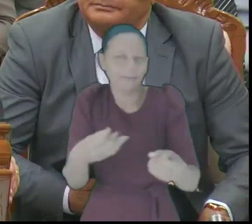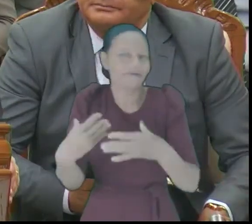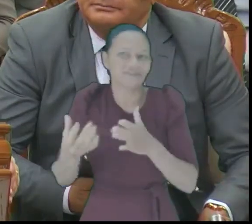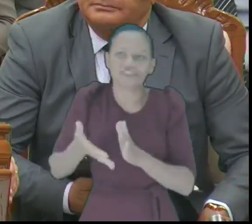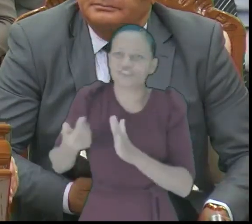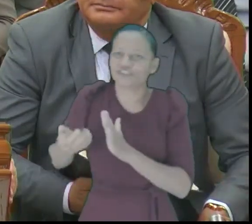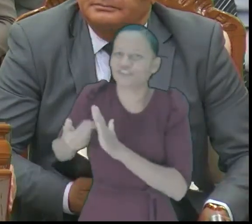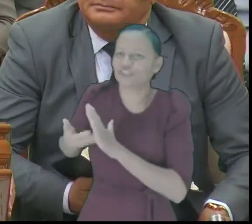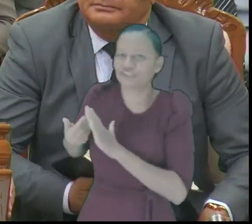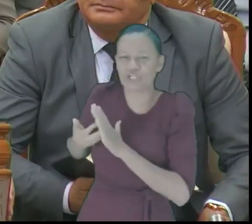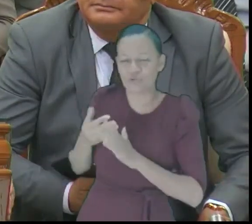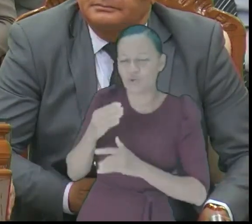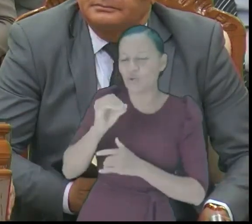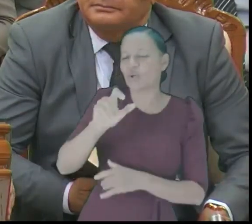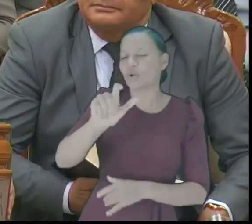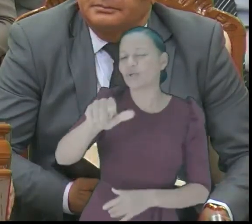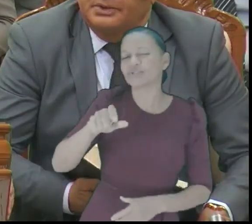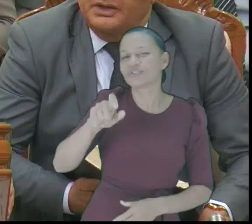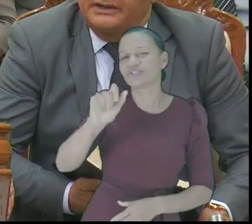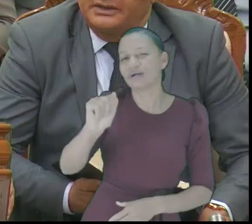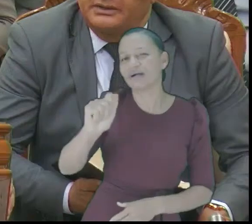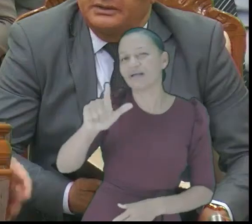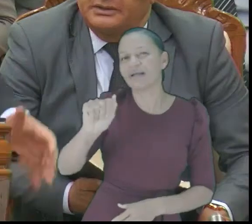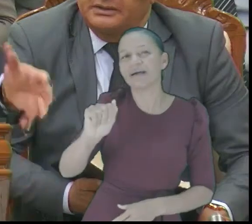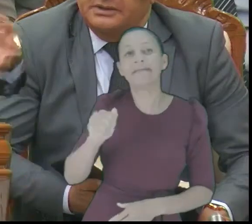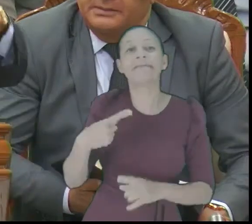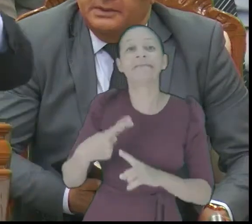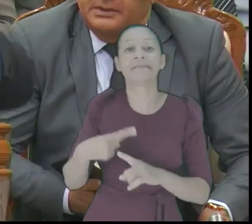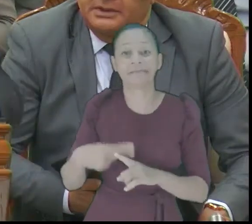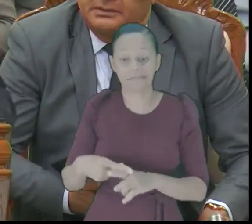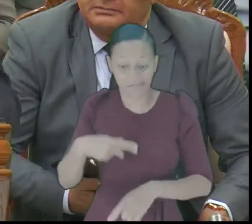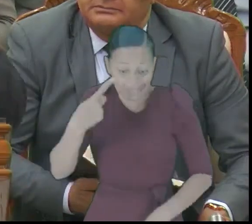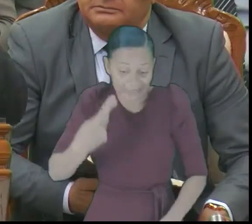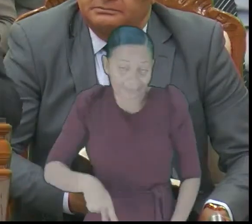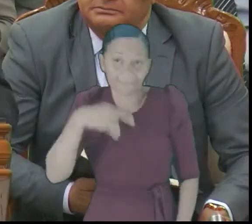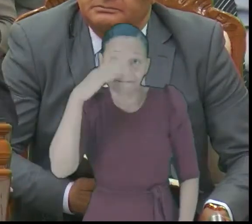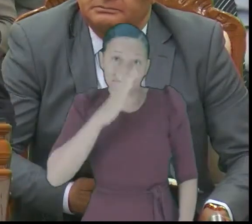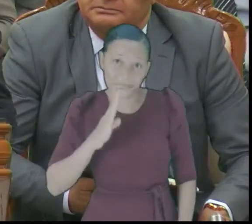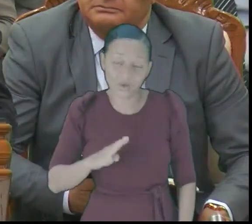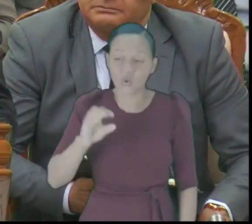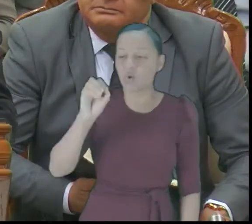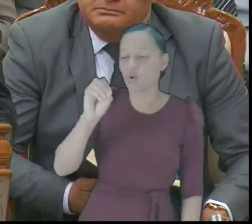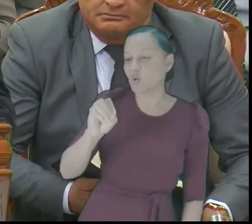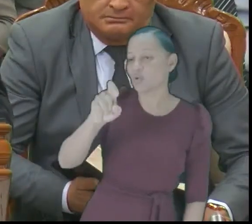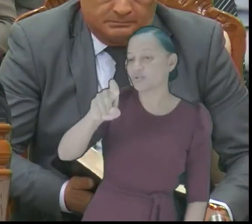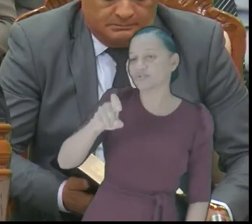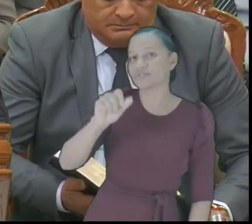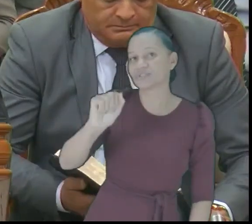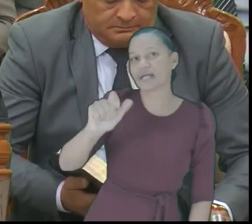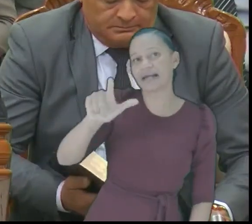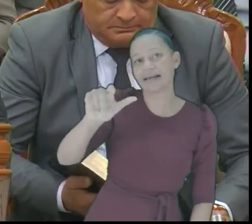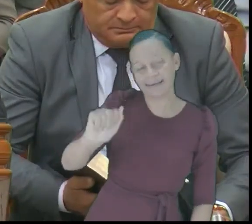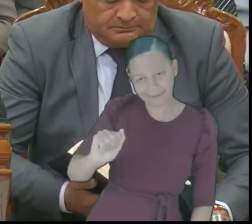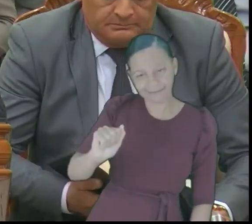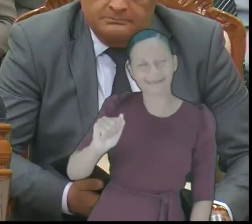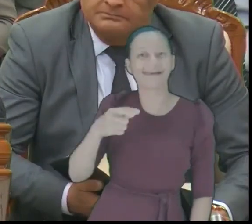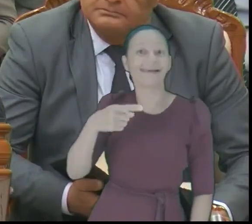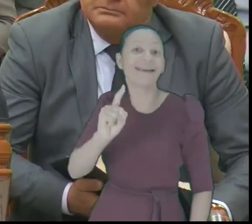Oxalá, elas dizem tomara. Por quê? Porque no Brasil, Oxalá é outra coisa.